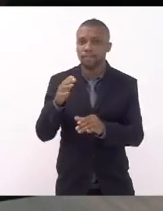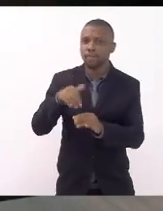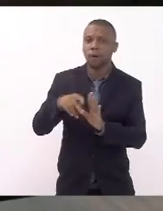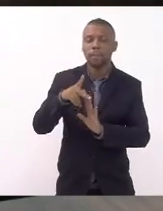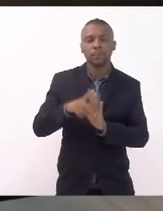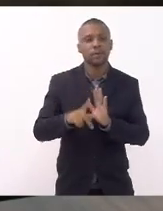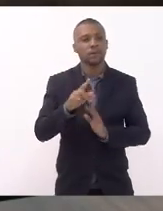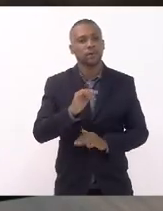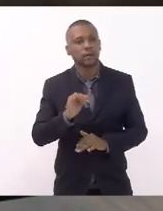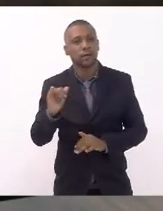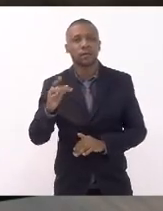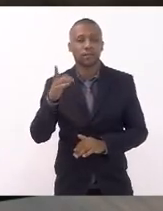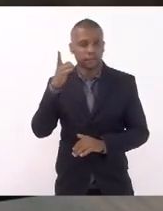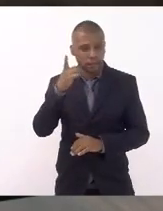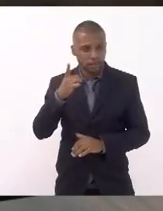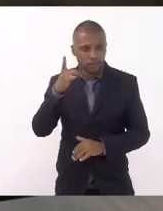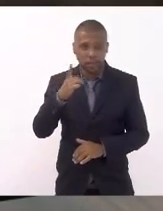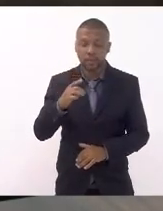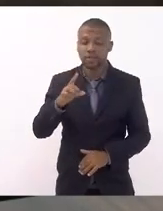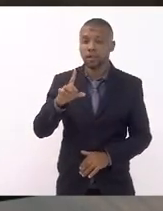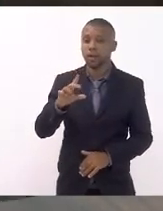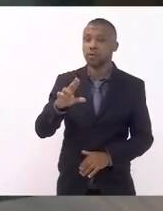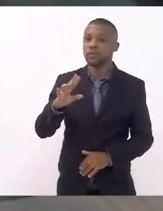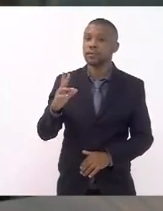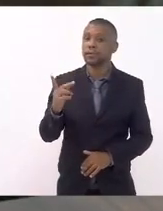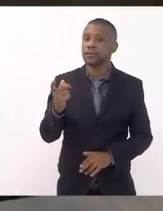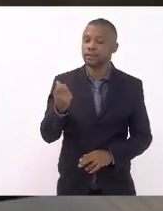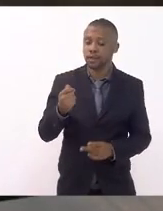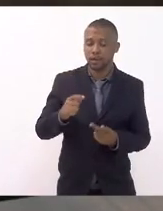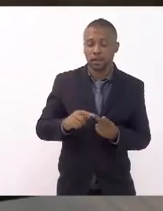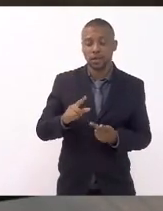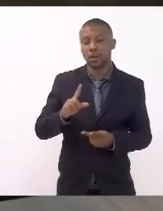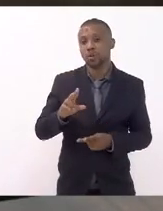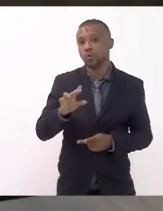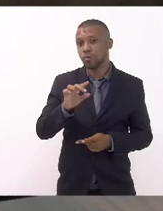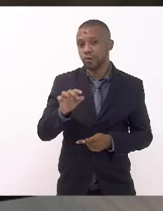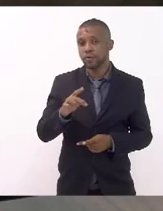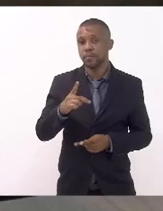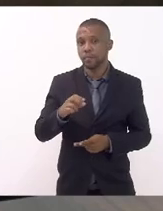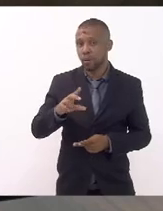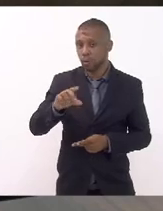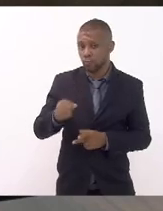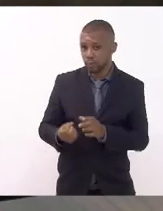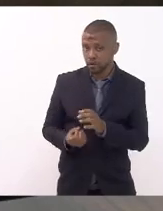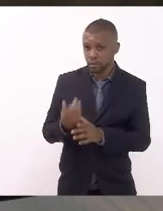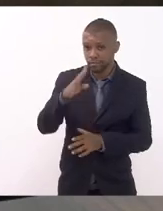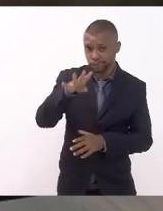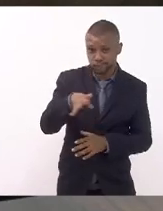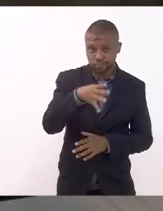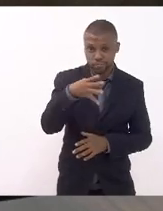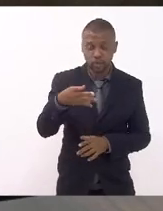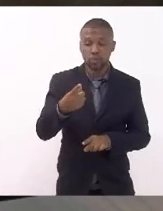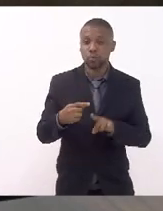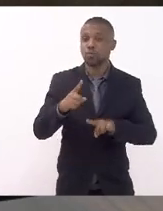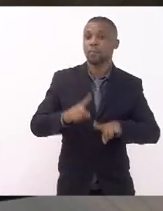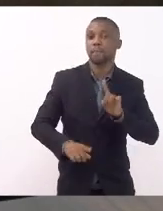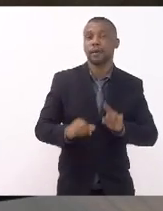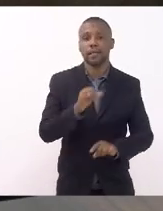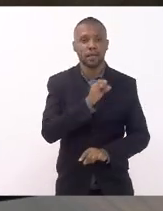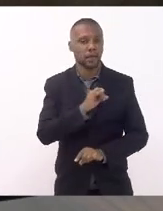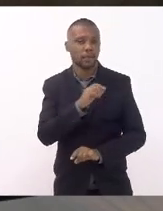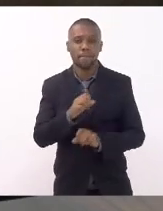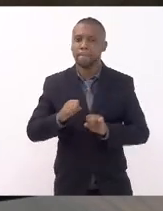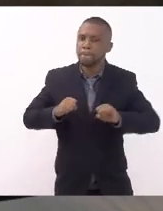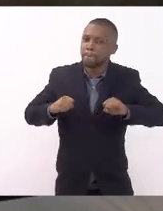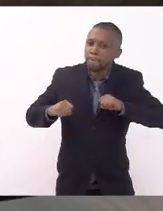projeto do deputado Lucinha e deputado Luiz Paulo, que institui no programa Supera Rio o enfrentamento do combate à